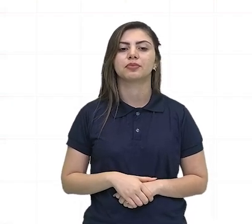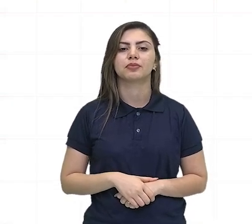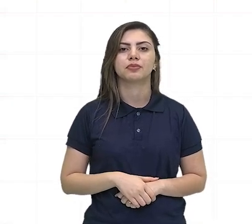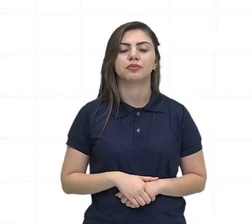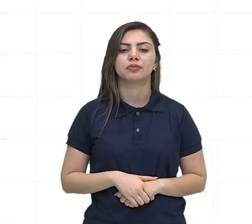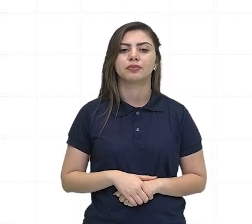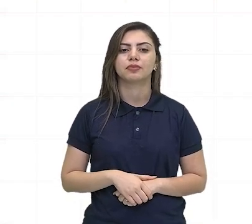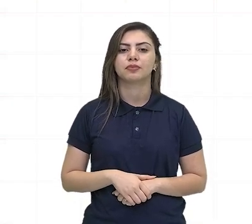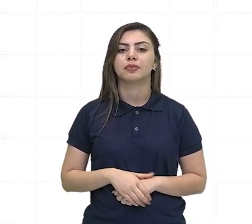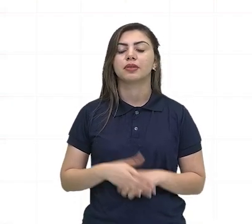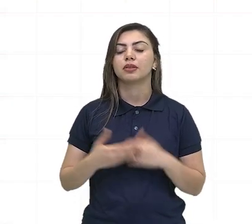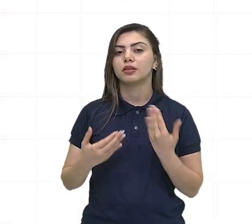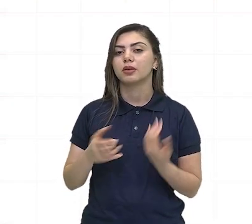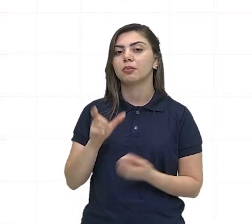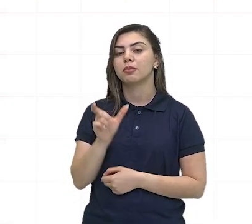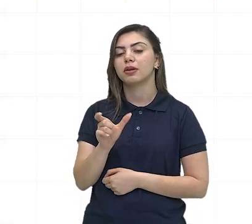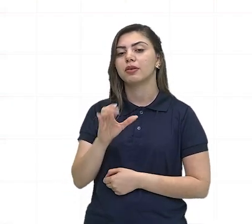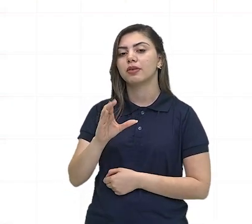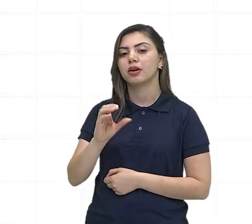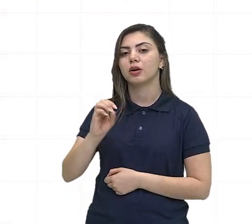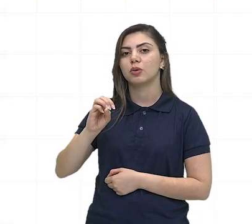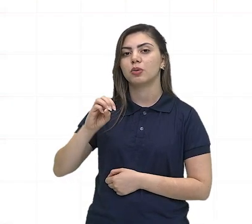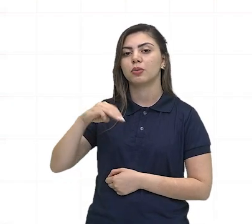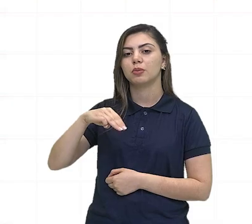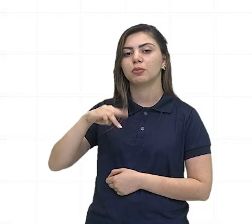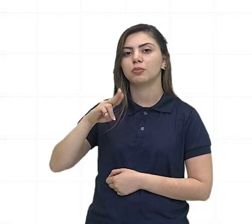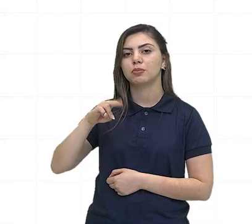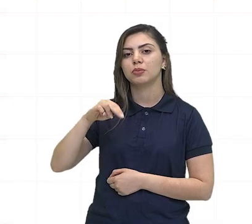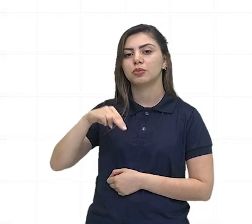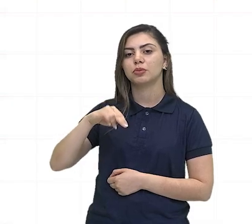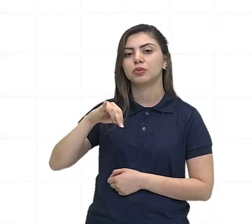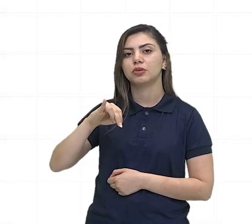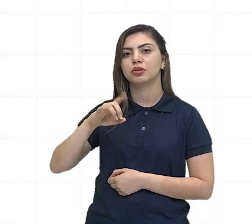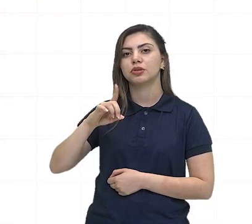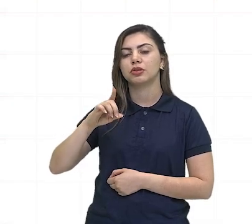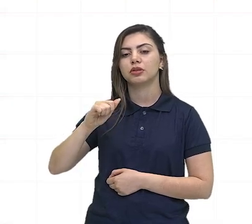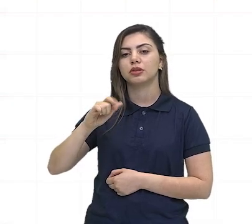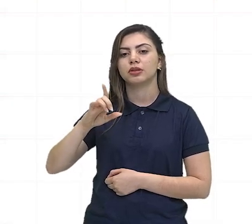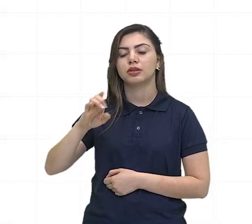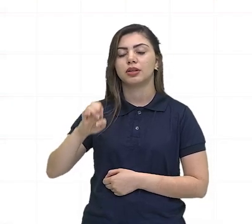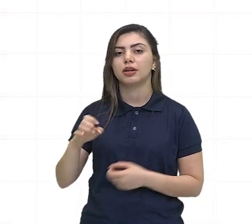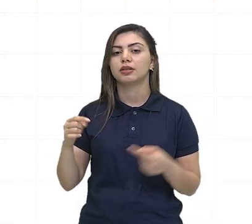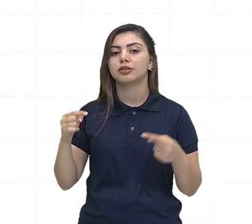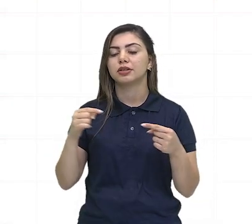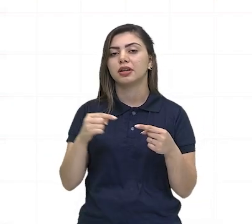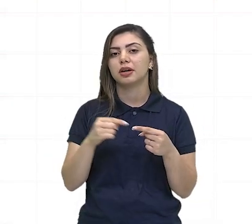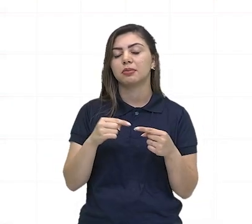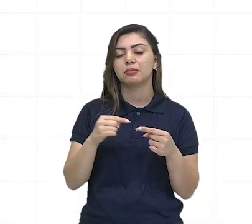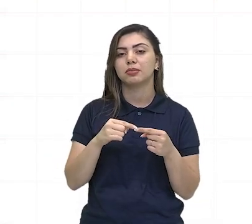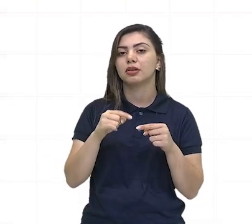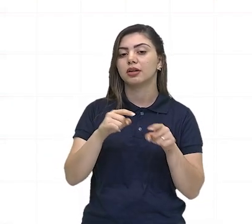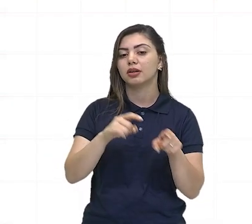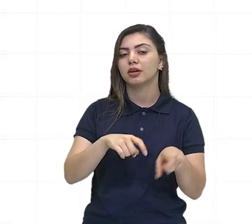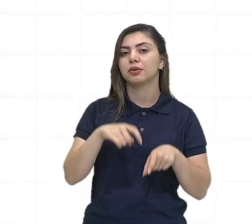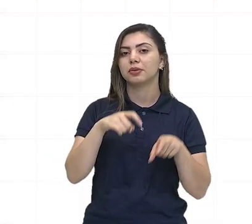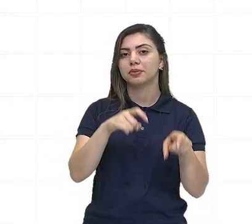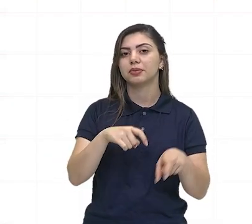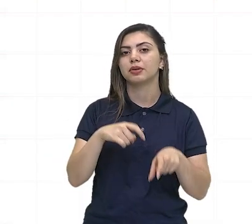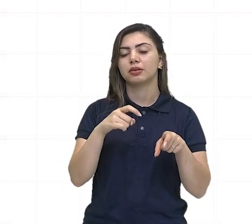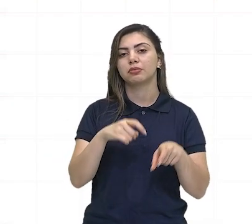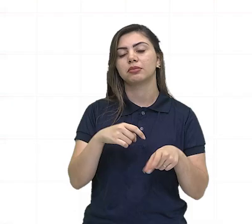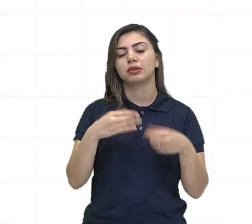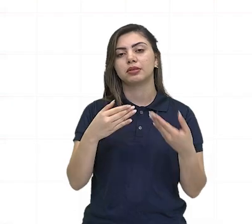a terminologia comunidade ela é bastante vinculada à área rural. Na Amazônia,